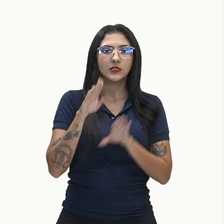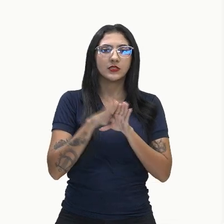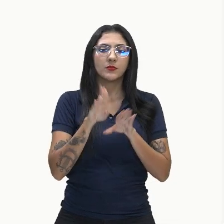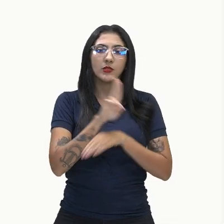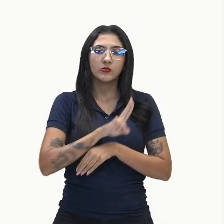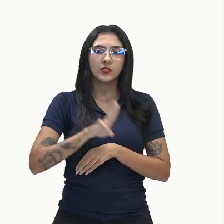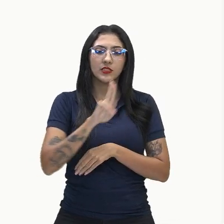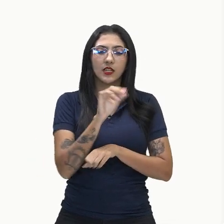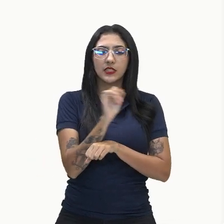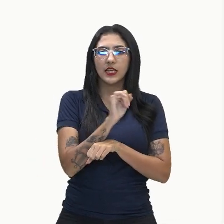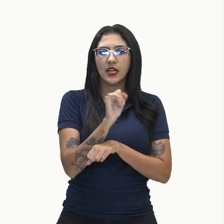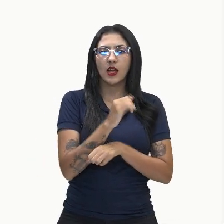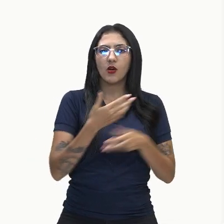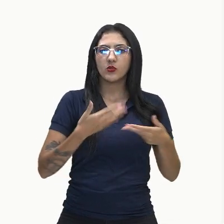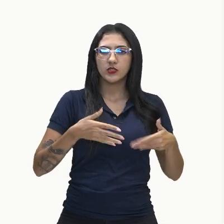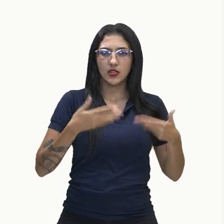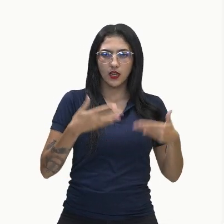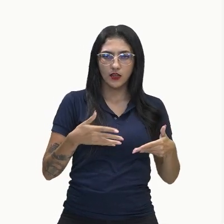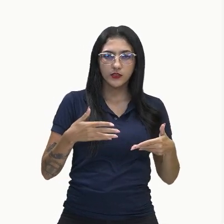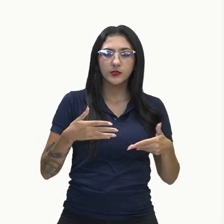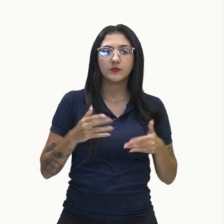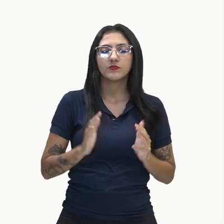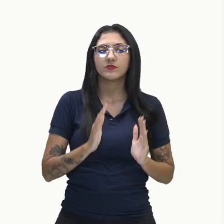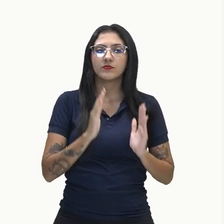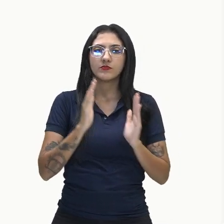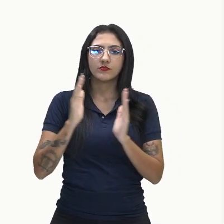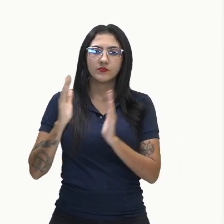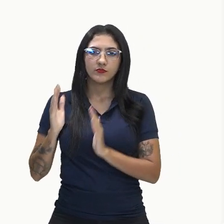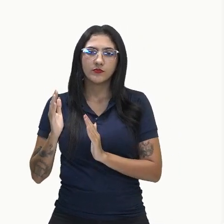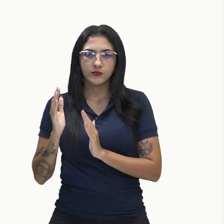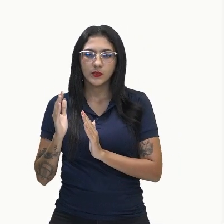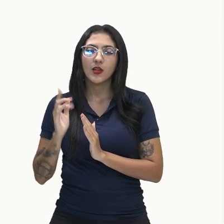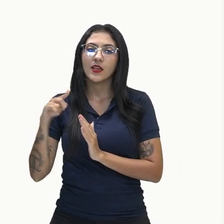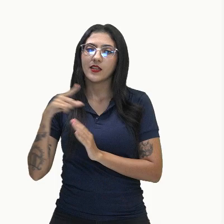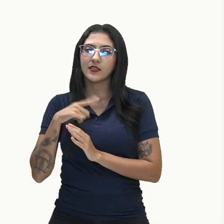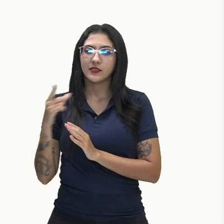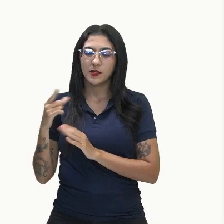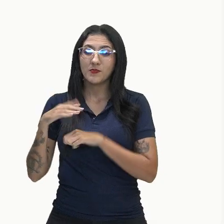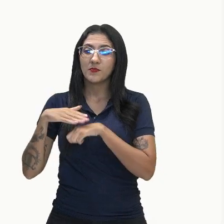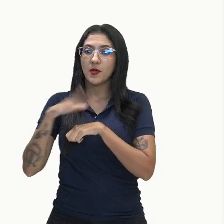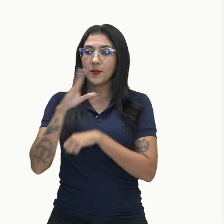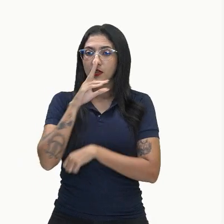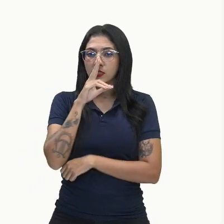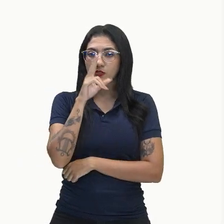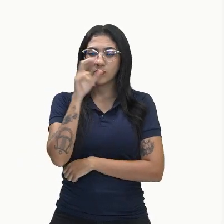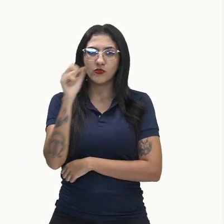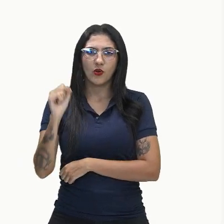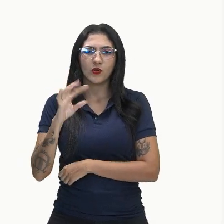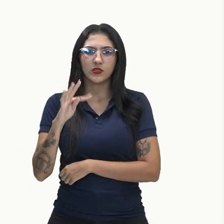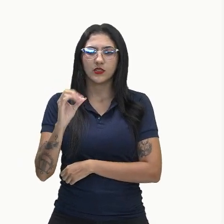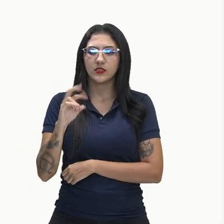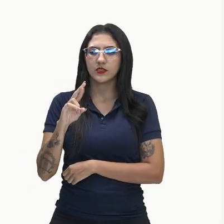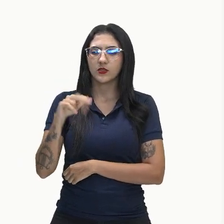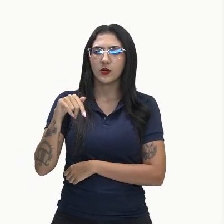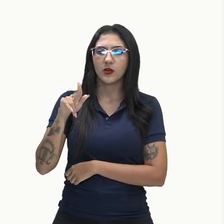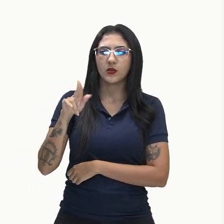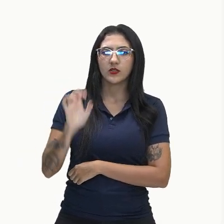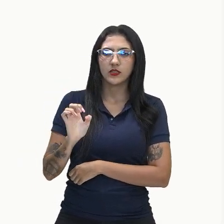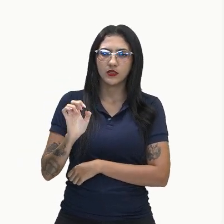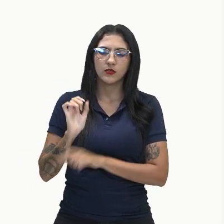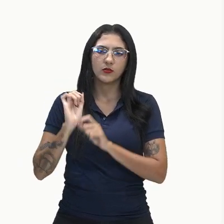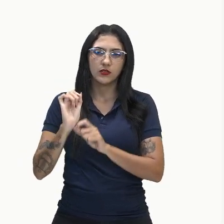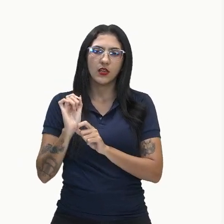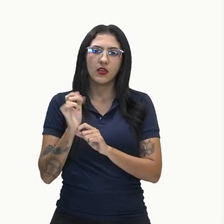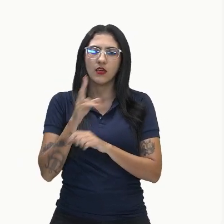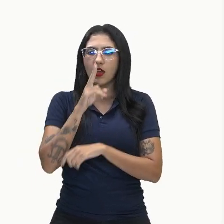e é normalmente utilizada em carros leves, enquanto que o motor a diesel ele tem mais torque. O que é isso? É a força